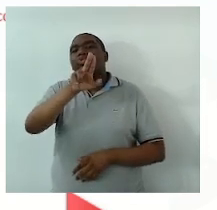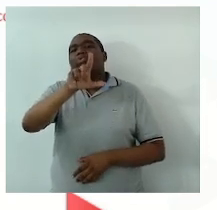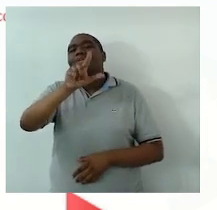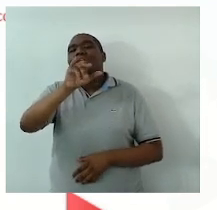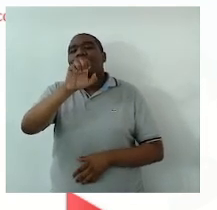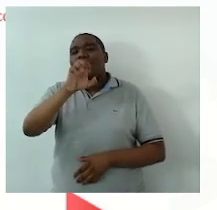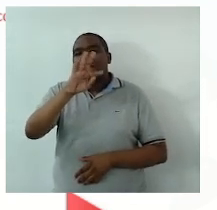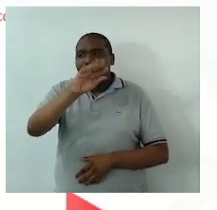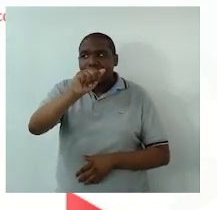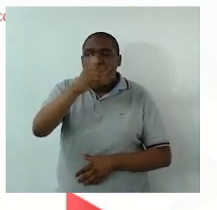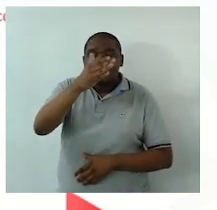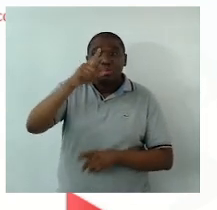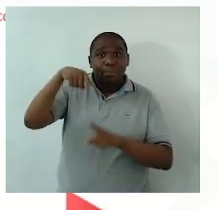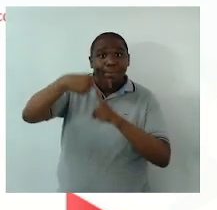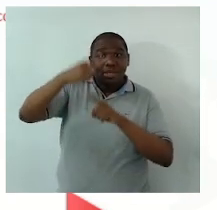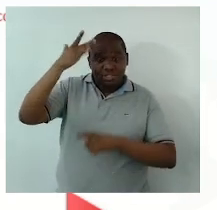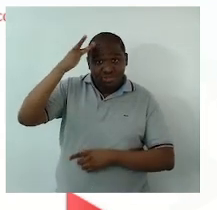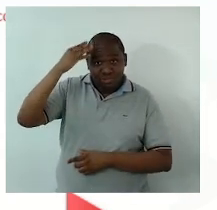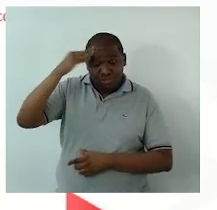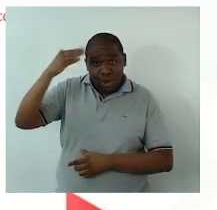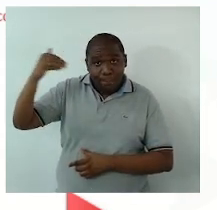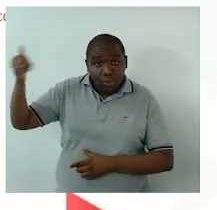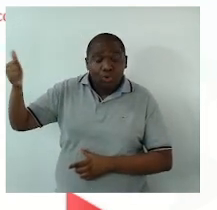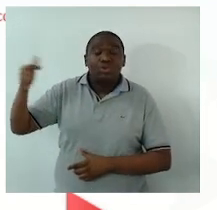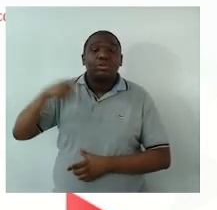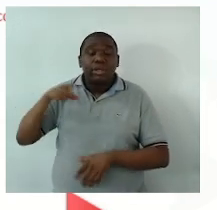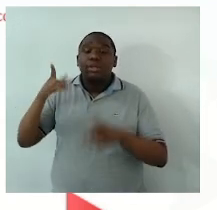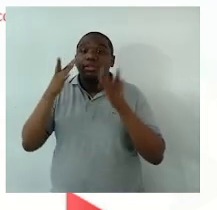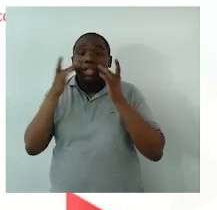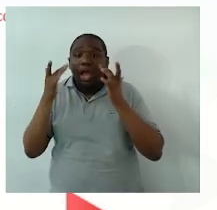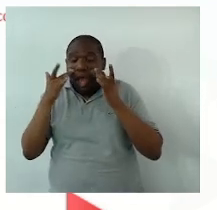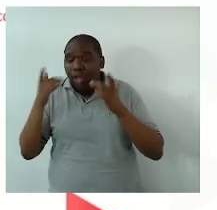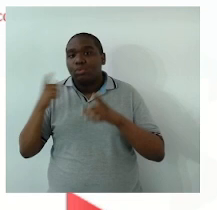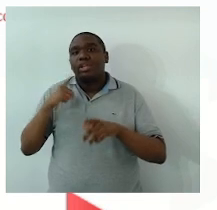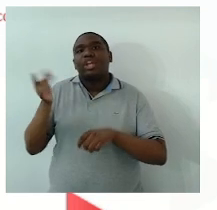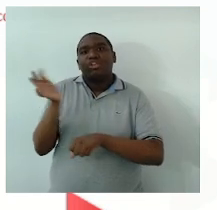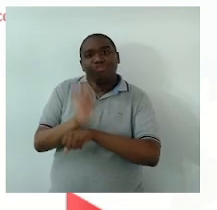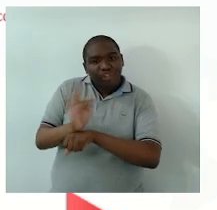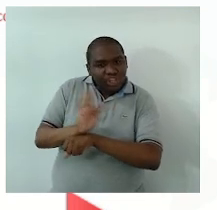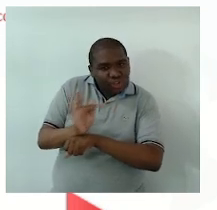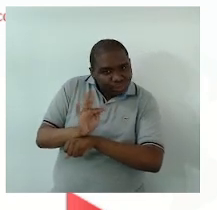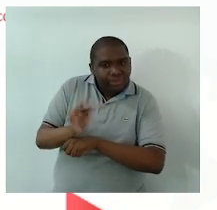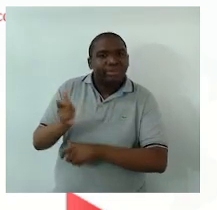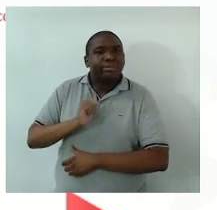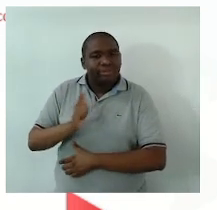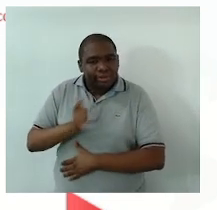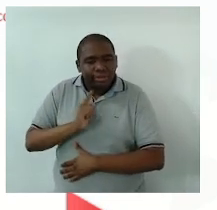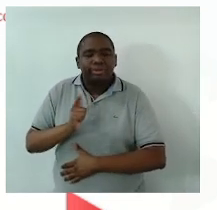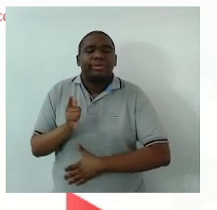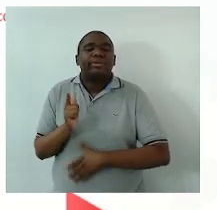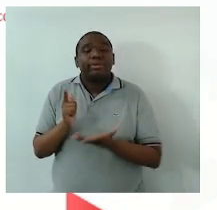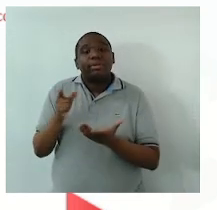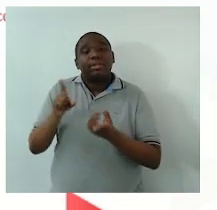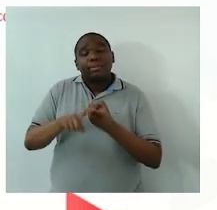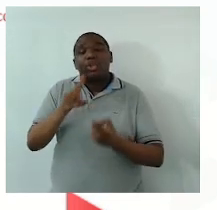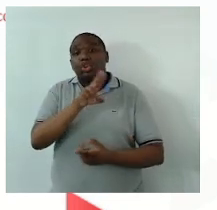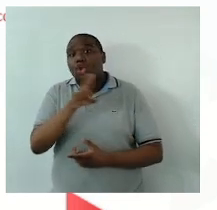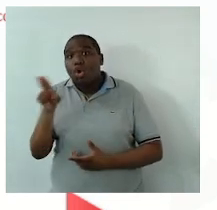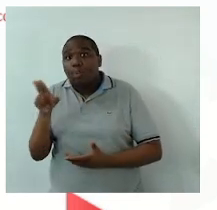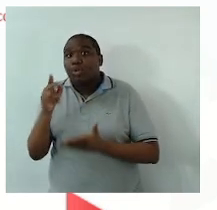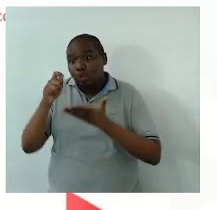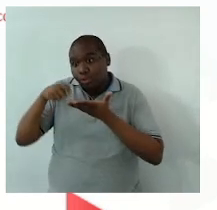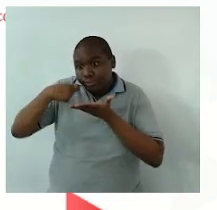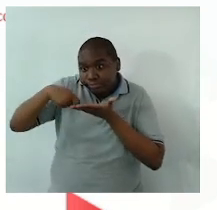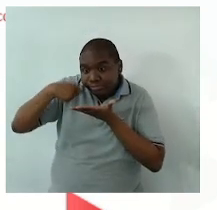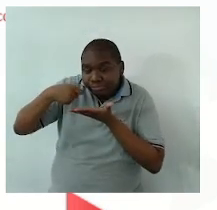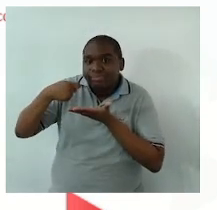né? Enfim, que tem peça, tem filmes, né? Até nome de sobremesa, né?